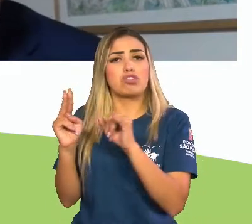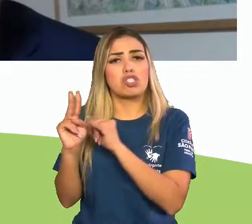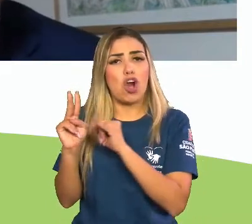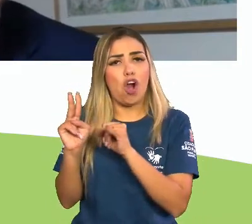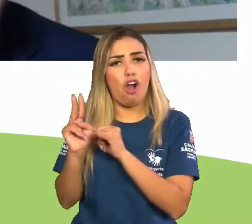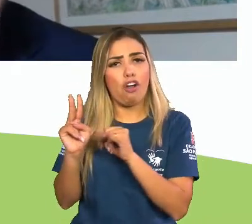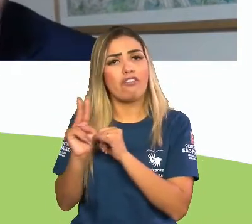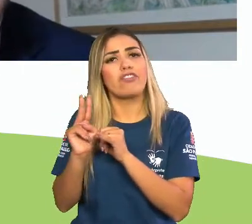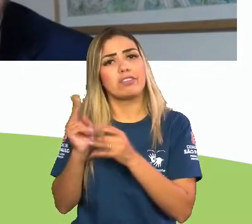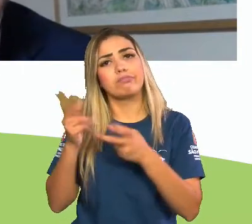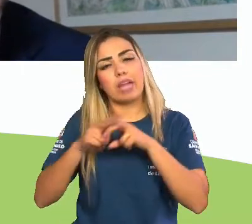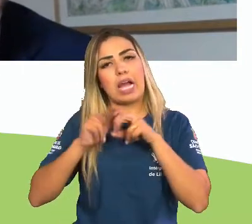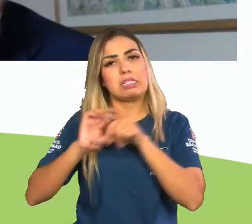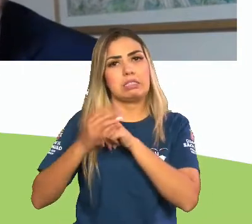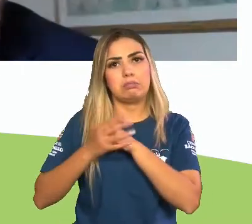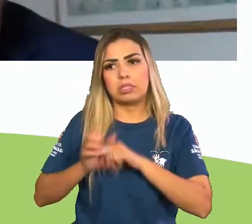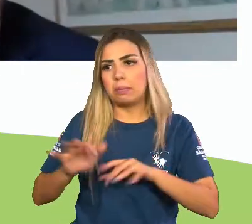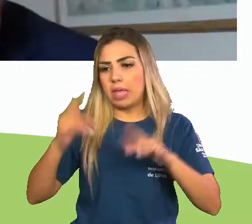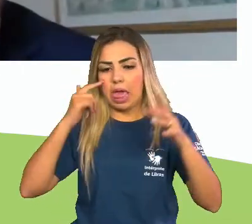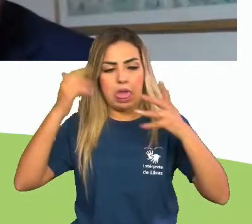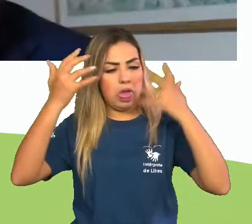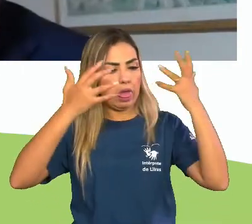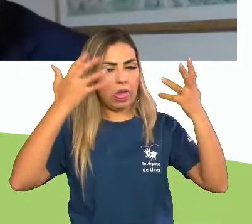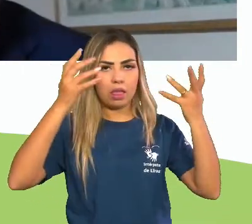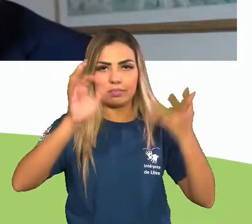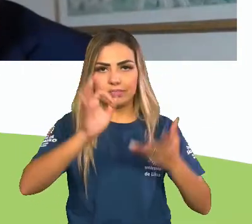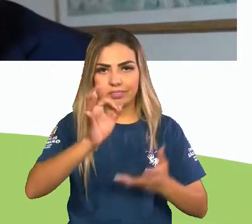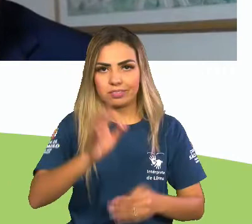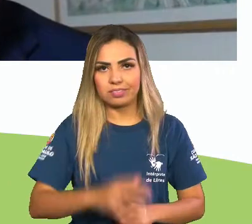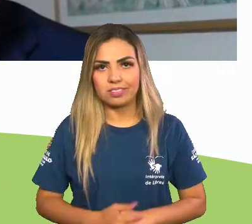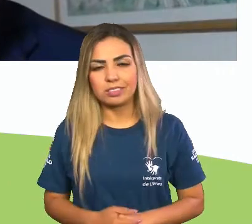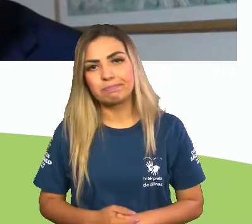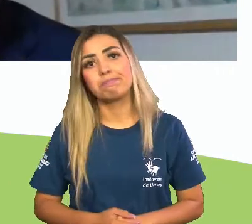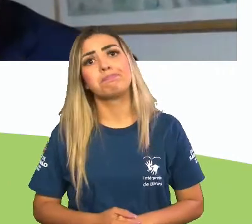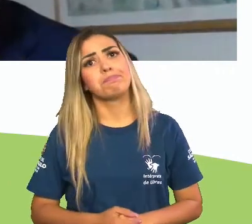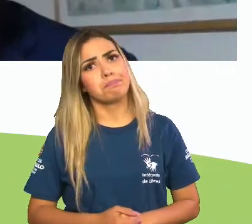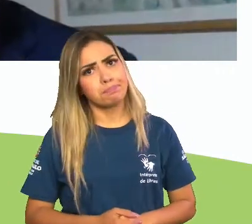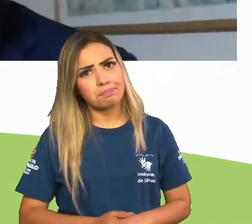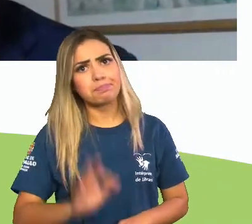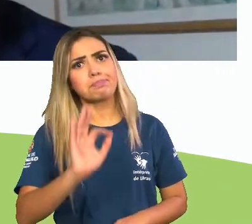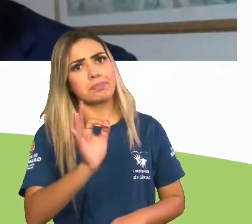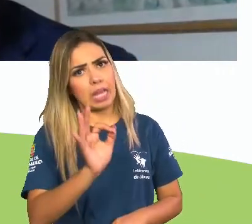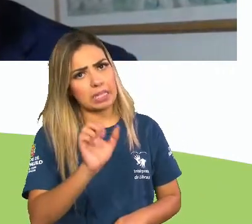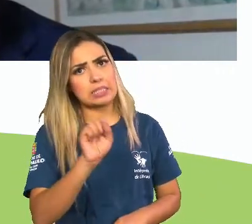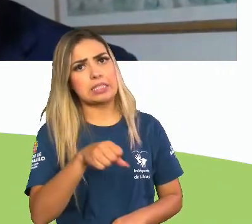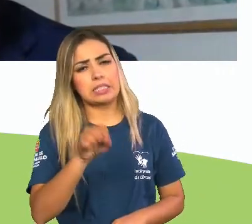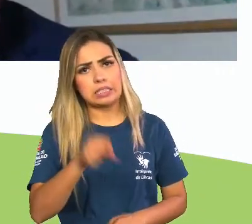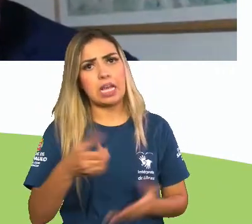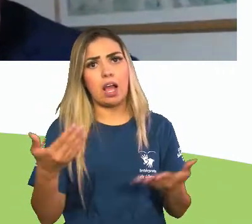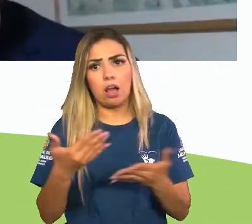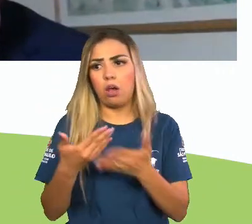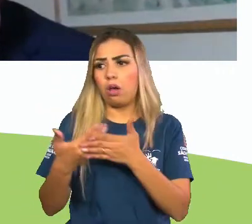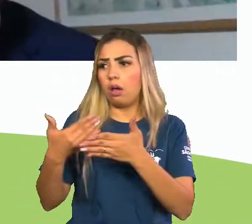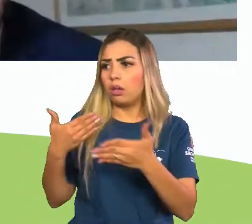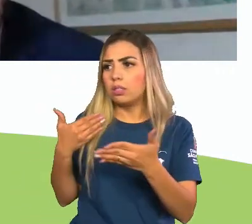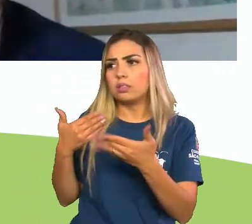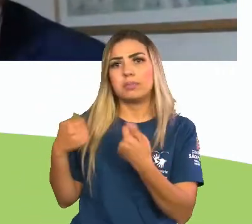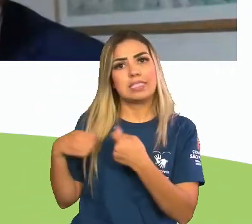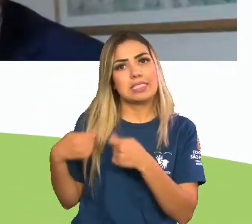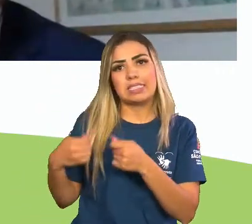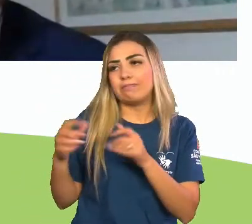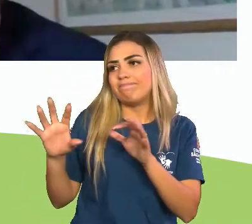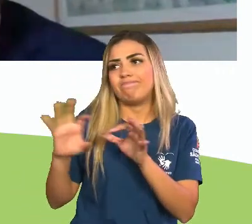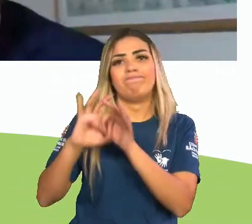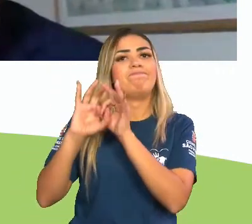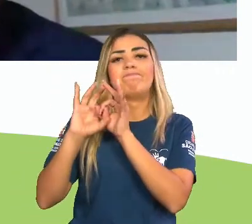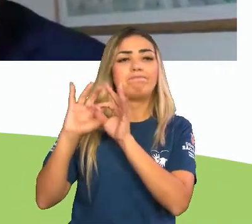de tanta pandemia, de tanta loucura na sua vida, né? Exatamente. Foi um ano em que nós tivemos que nos afastar. Foi um